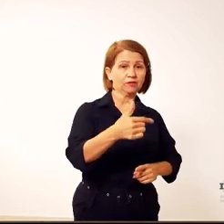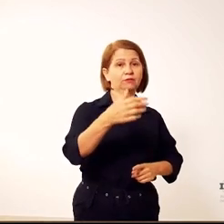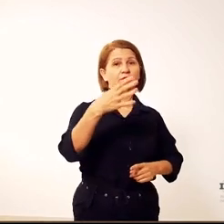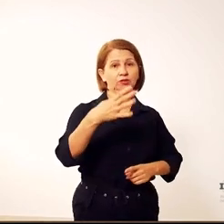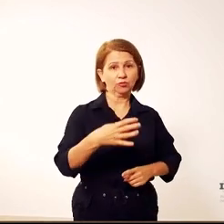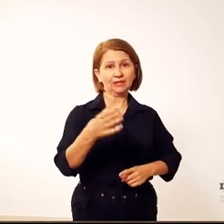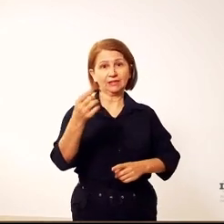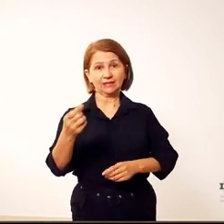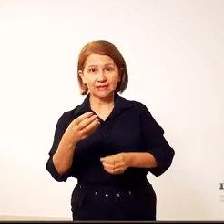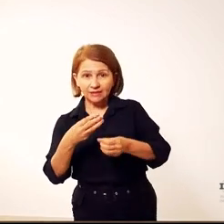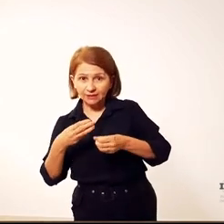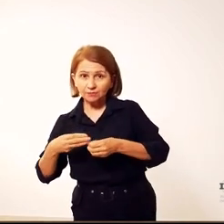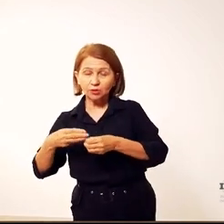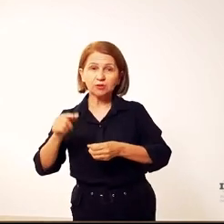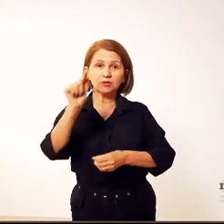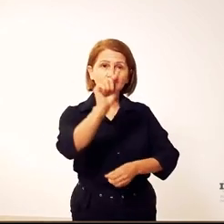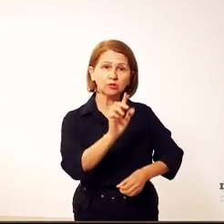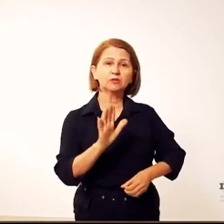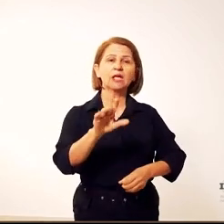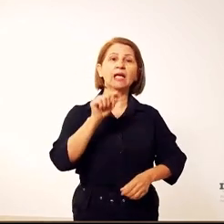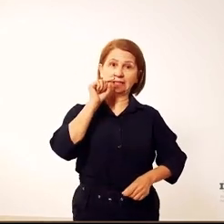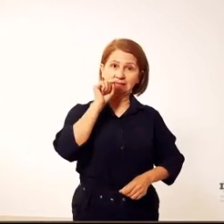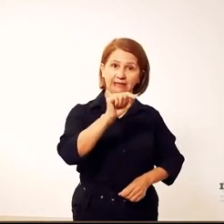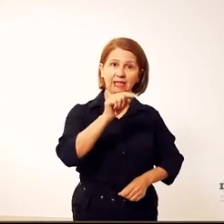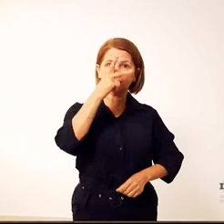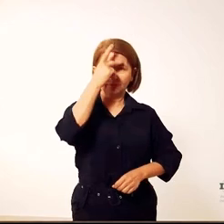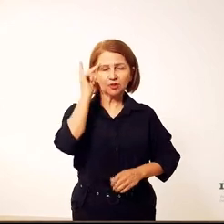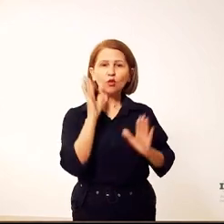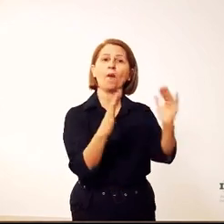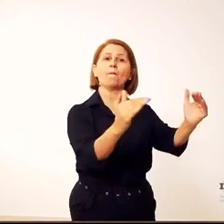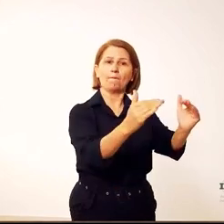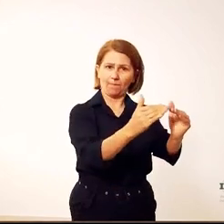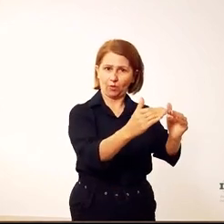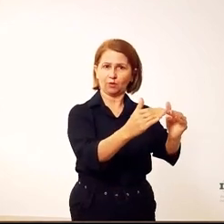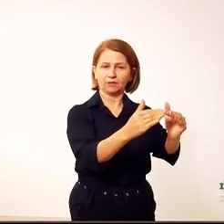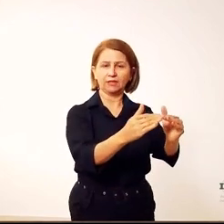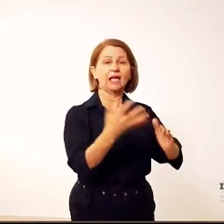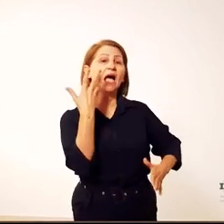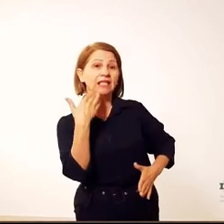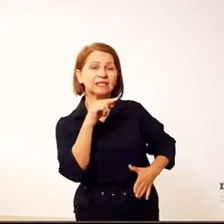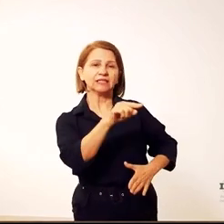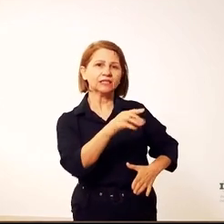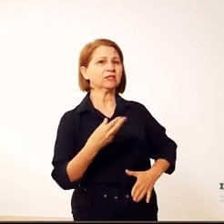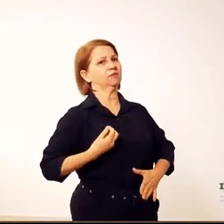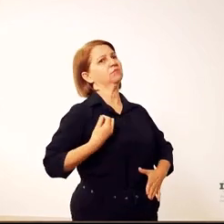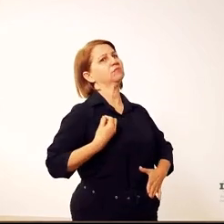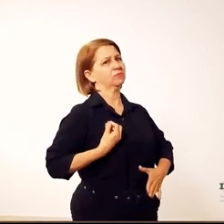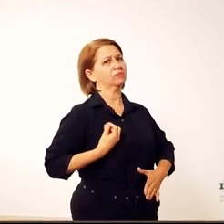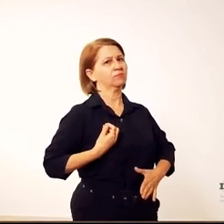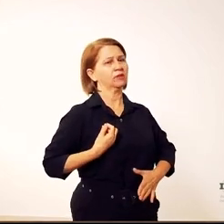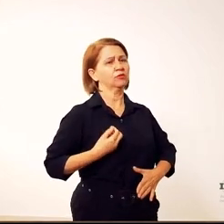246 municípios, porque é lá que as pessoas moram, é lá que a criança vive, é lá